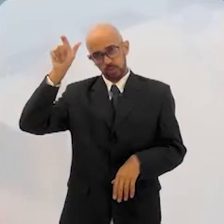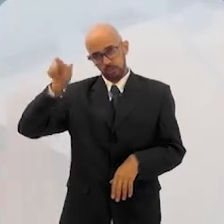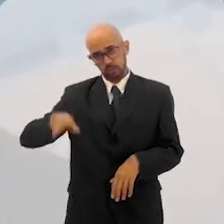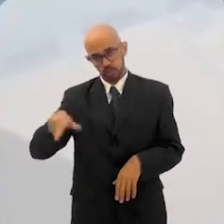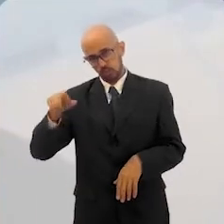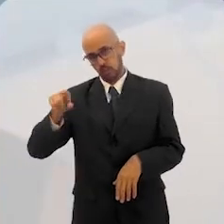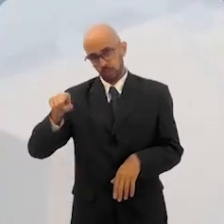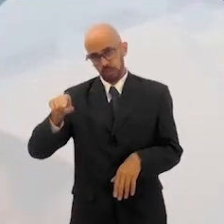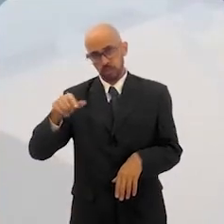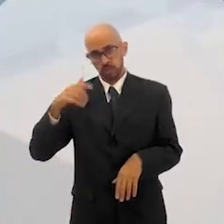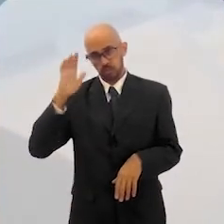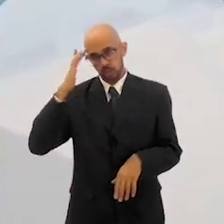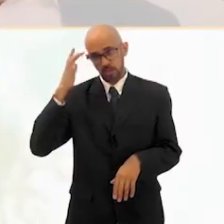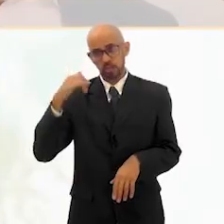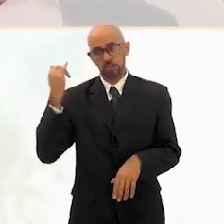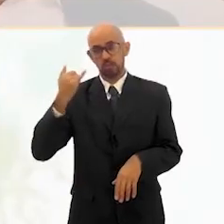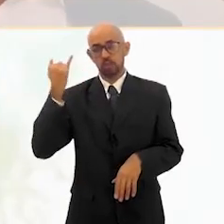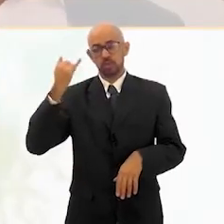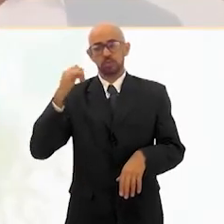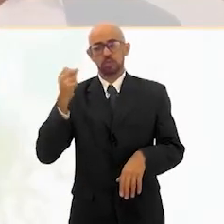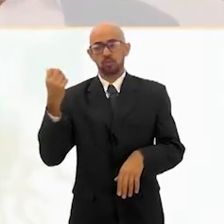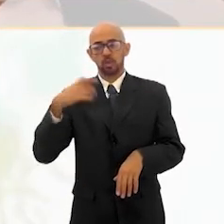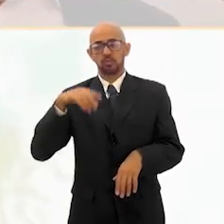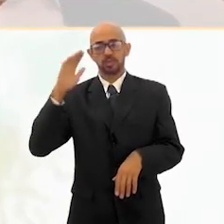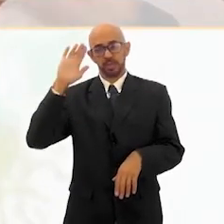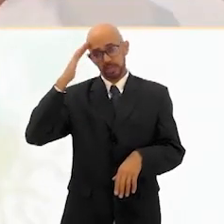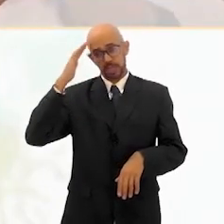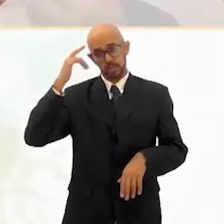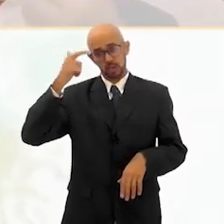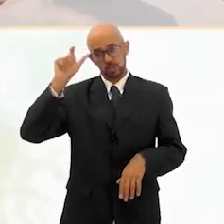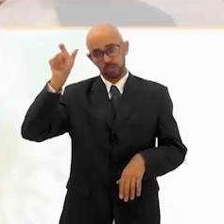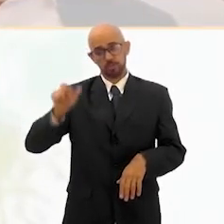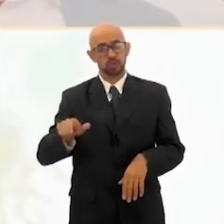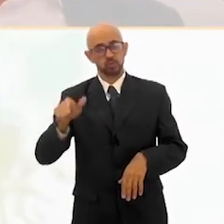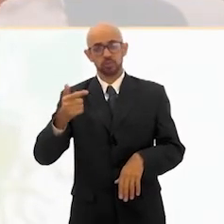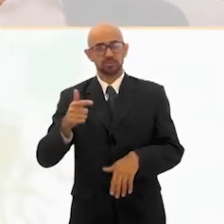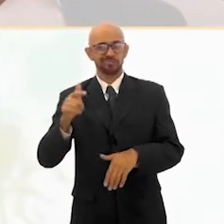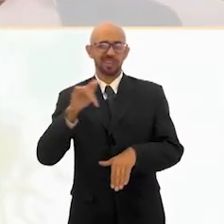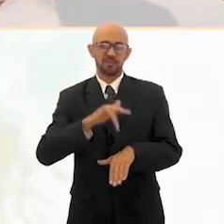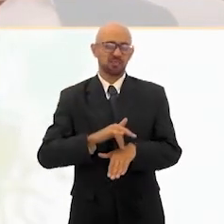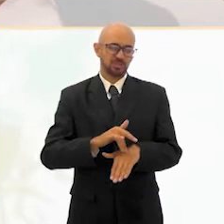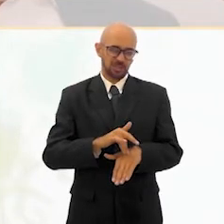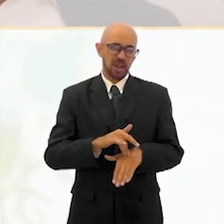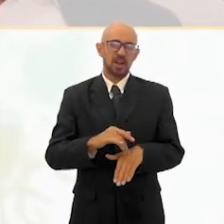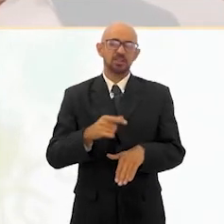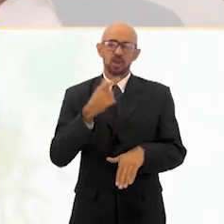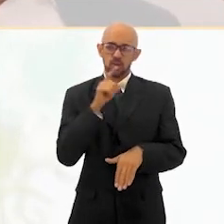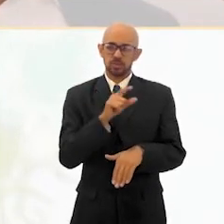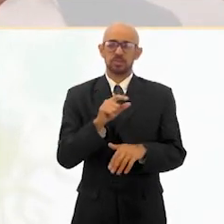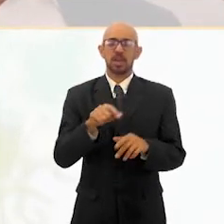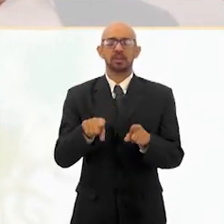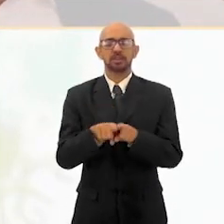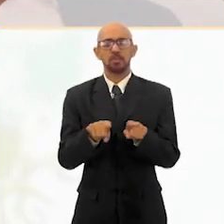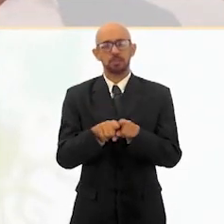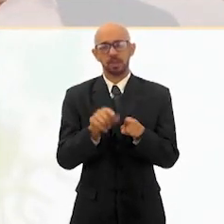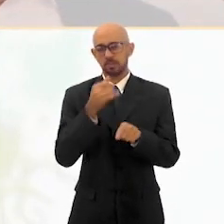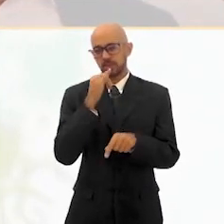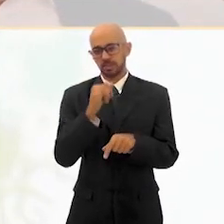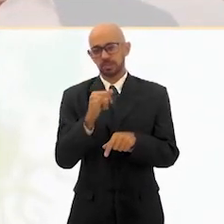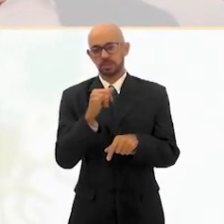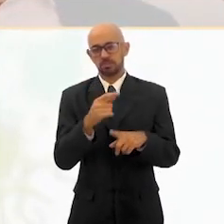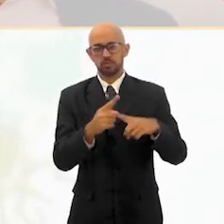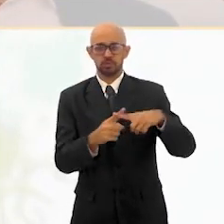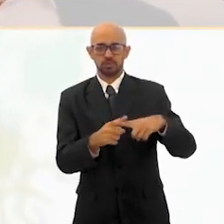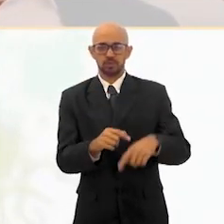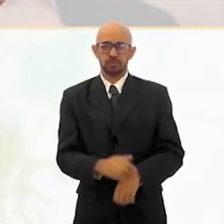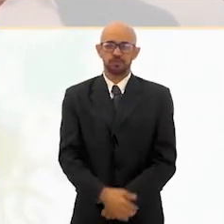acho que isso é o mais importante. Quando você se coloca para entender o outro, você não se frustra. E quando você não se frustra, você consegue passar uma boa energia. Eu acho que é